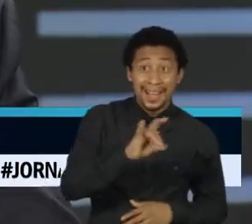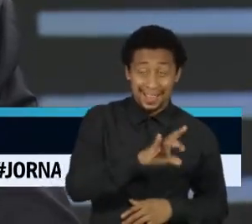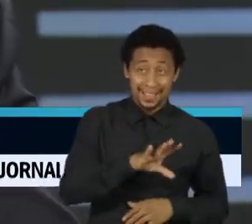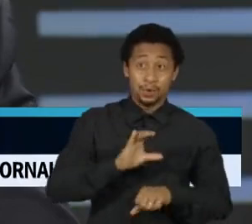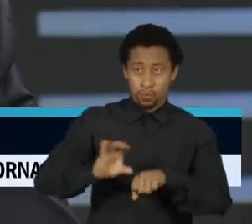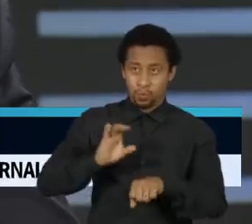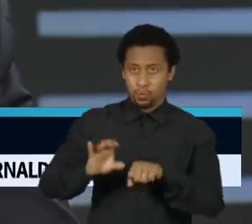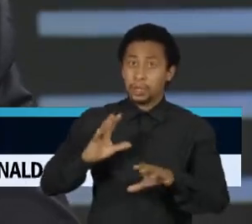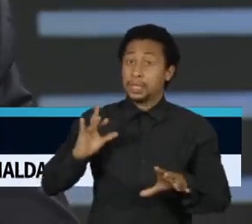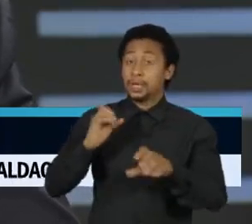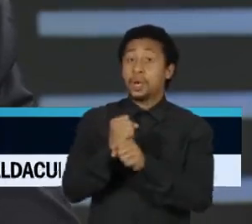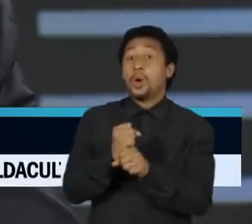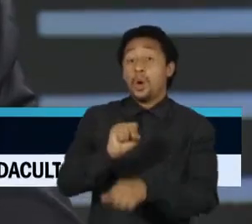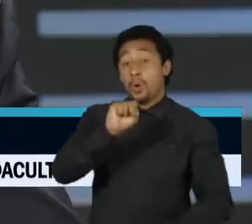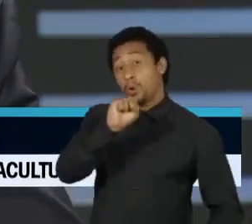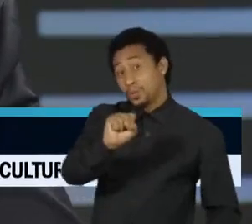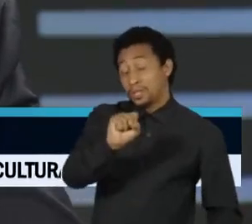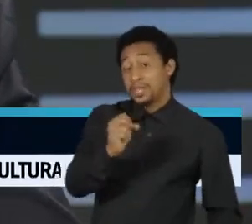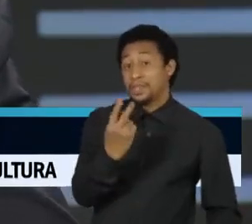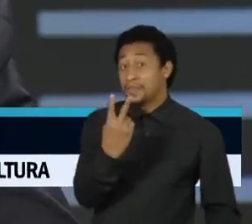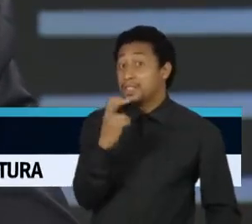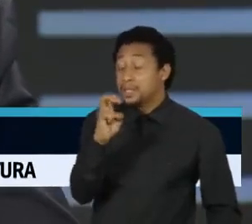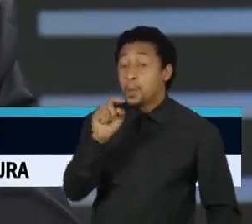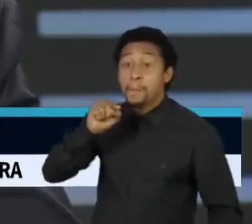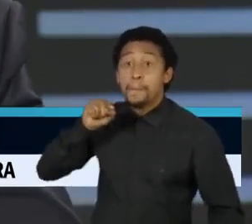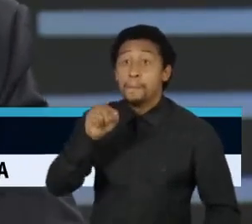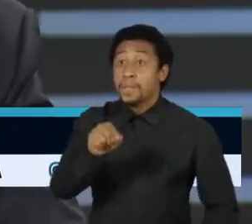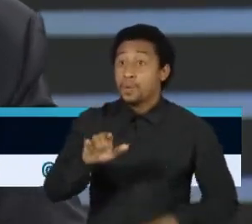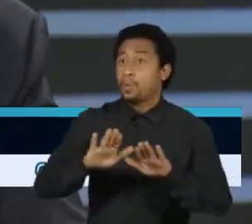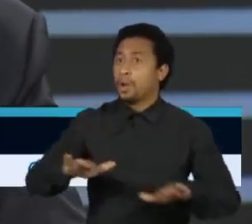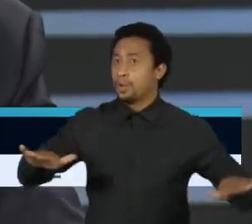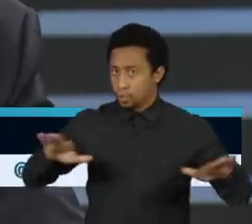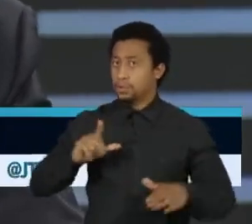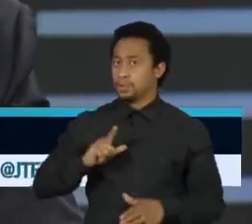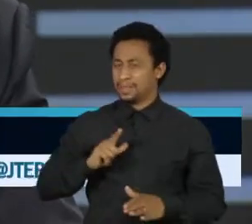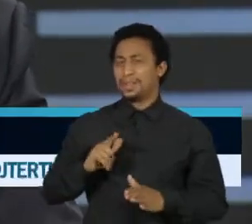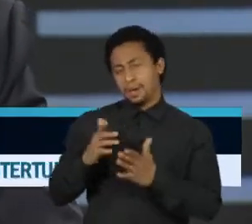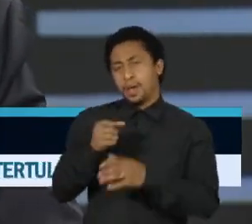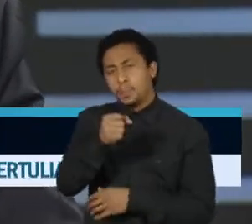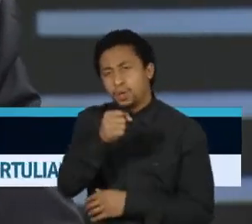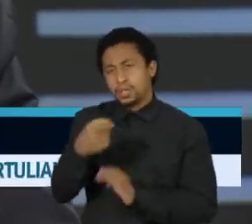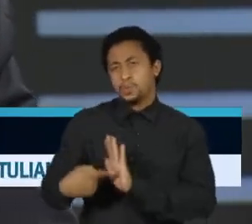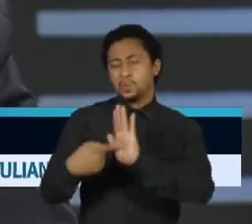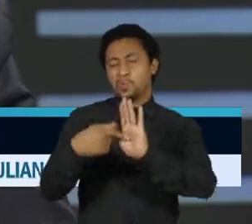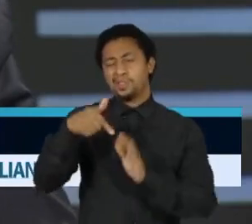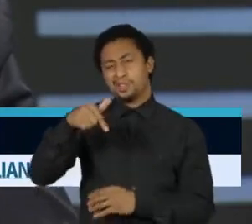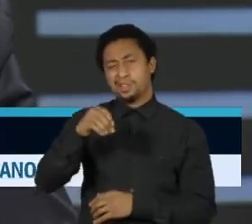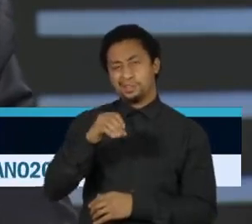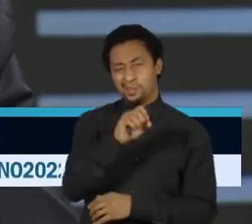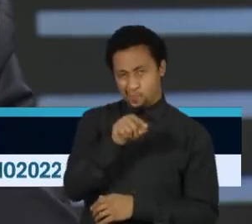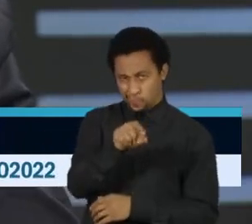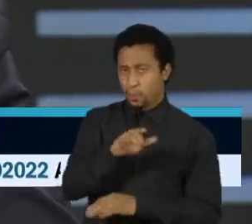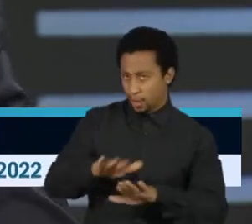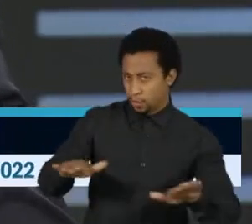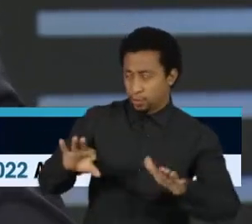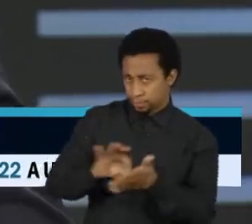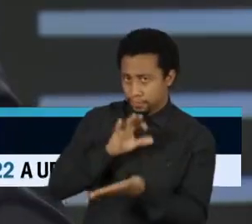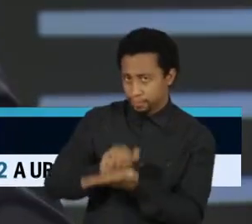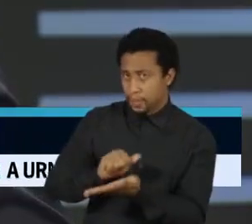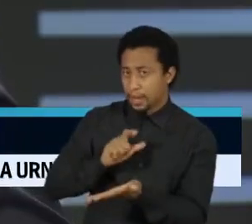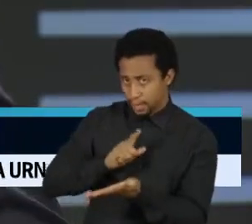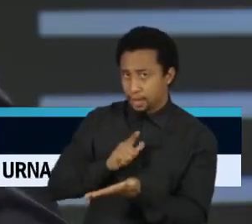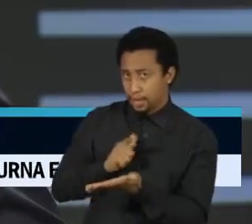dariam 825 mil alunos. Mas que seja uma média de 800 mil alunos, a reportagem foram em 700 mil. Por ano, uma média de